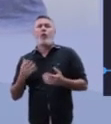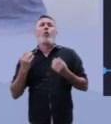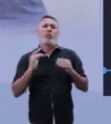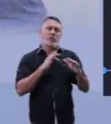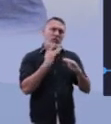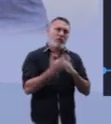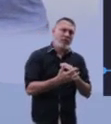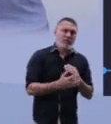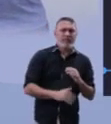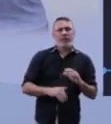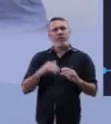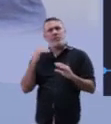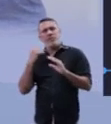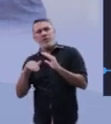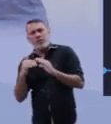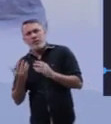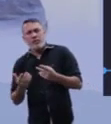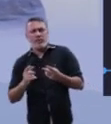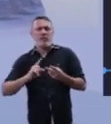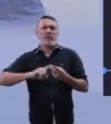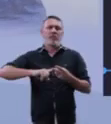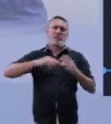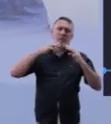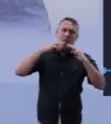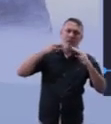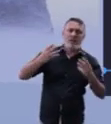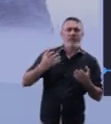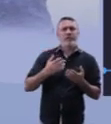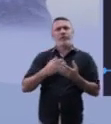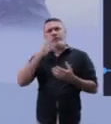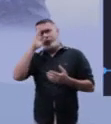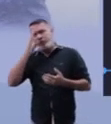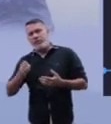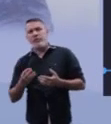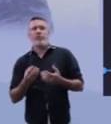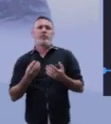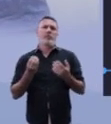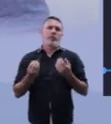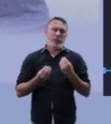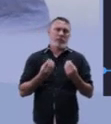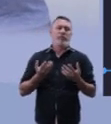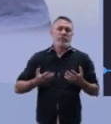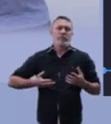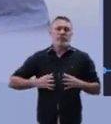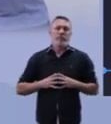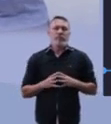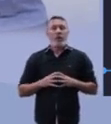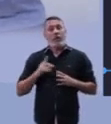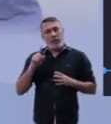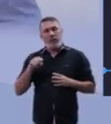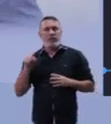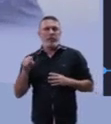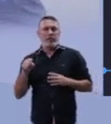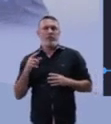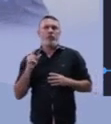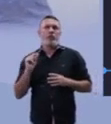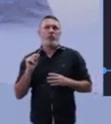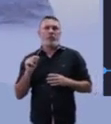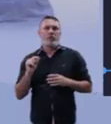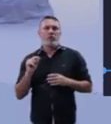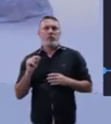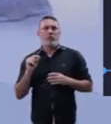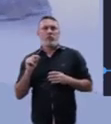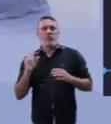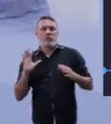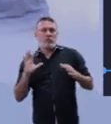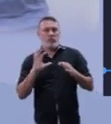são os meios, né? Se é rede social, se é e-mail, se é mensagens diretas. Então é isso que é interessante, porque através